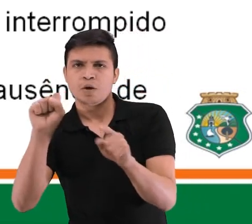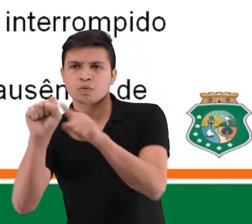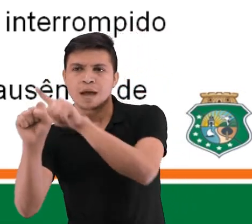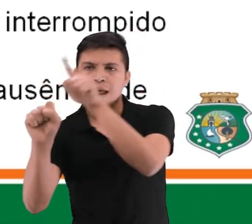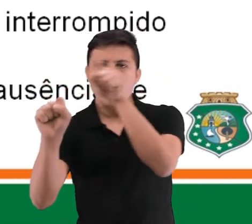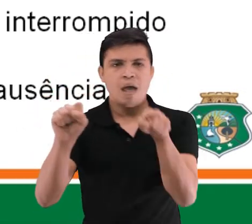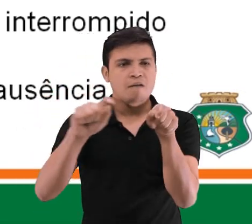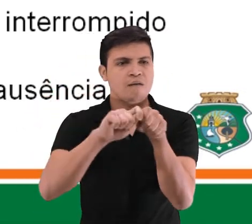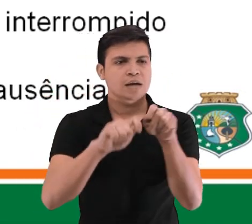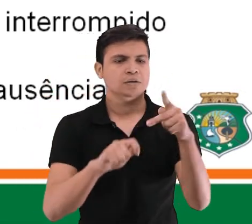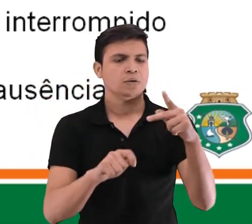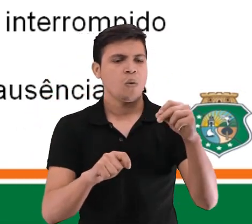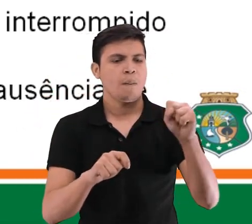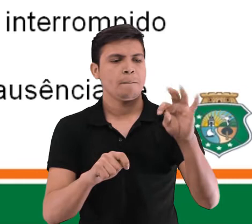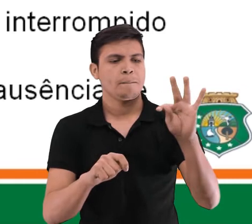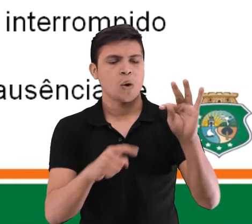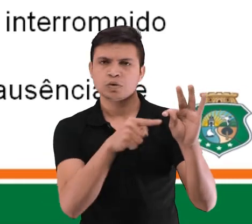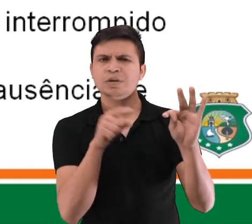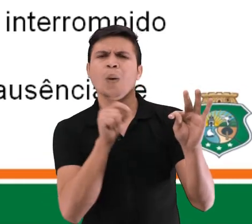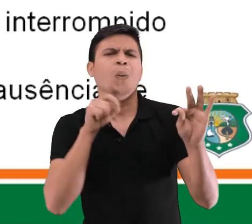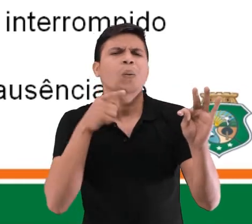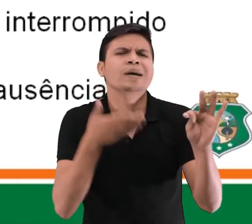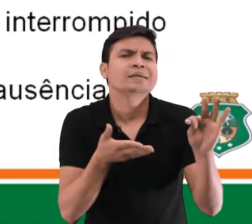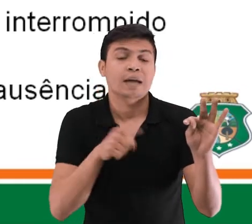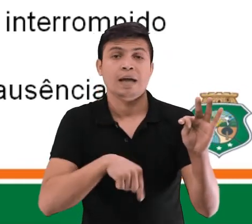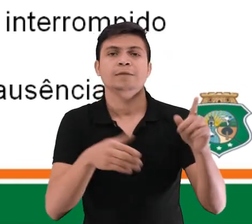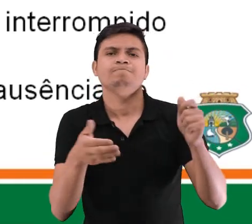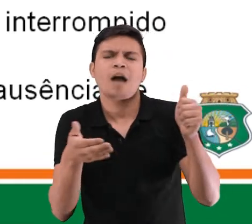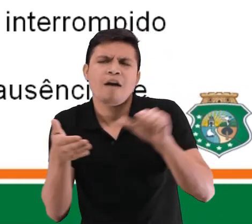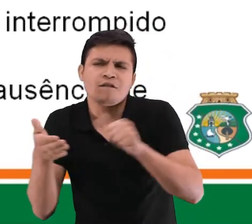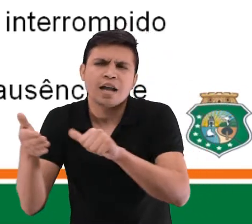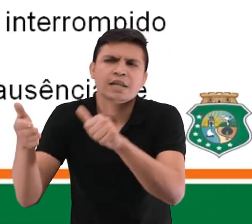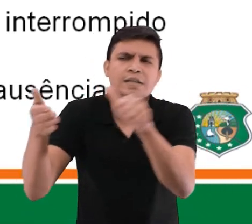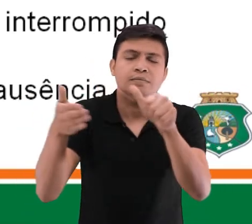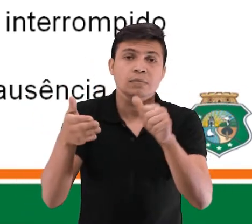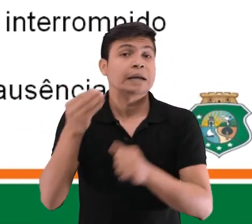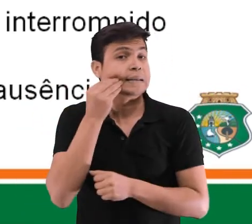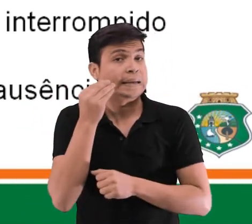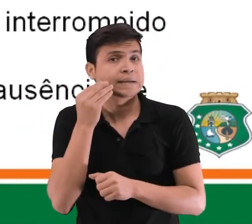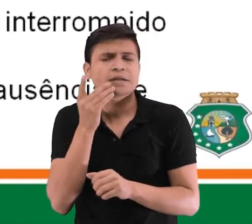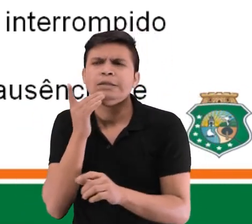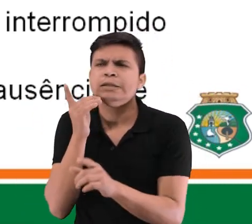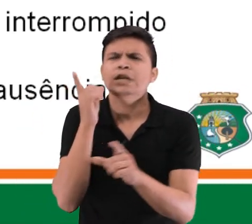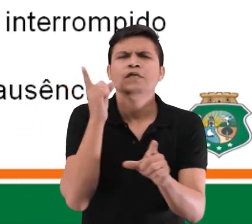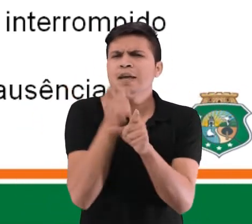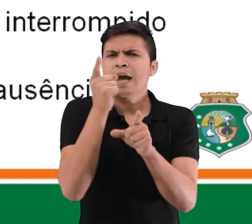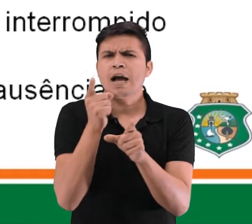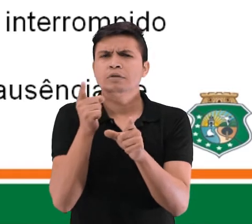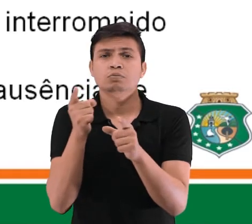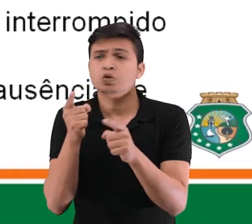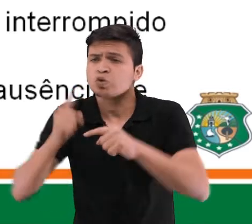Post faz? Ele faz um teste, ele faz um diagnóstico. Ele tenta identificar todas as peças,